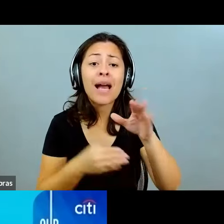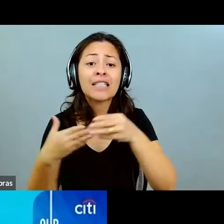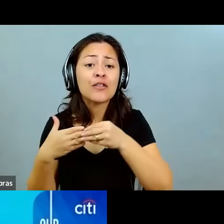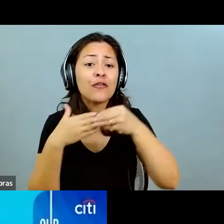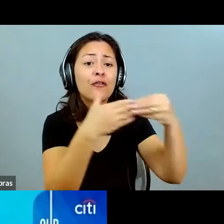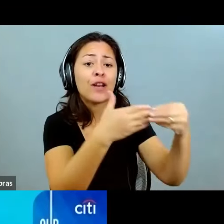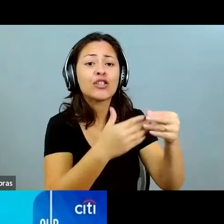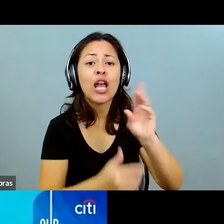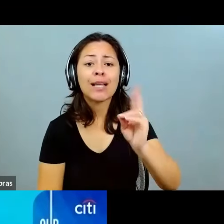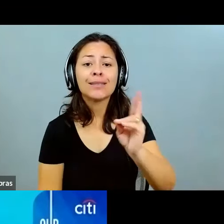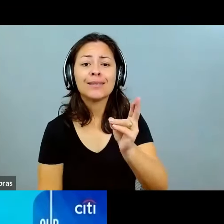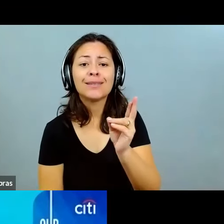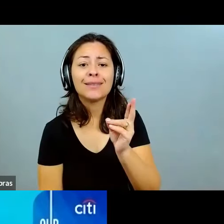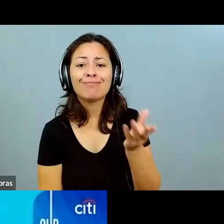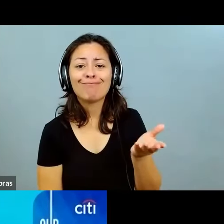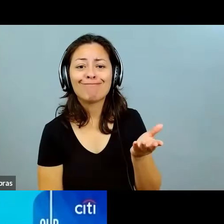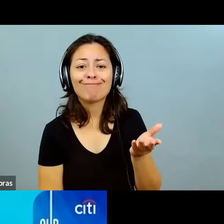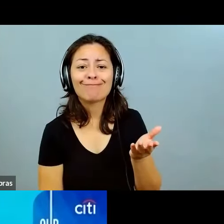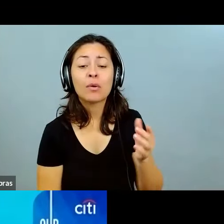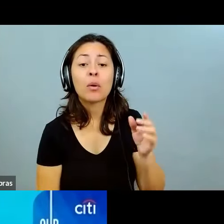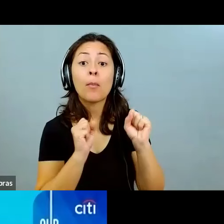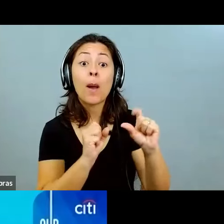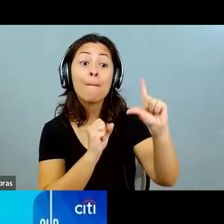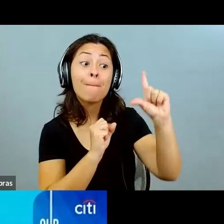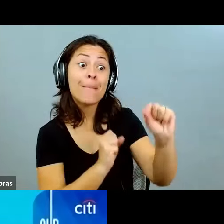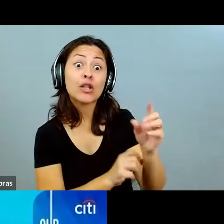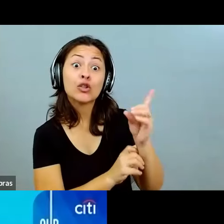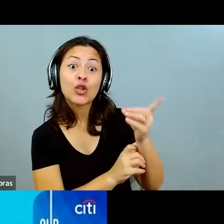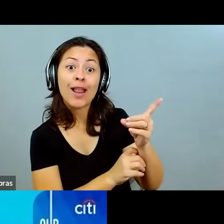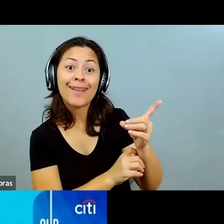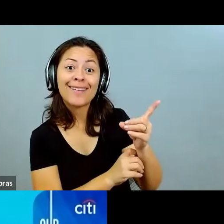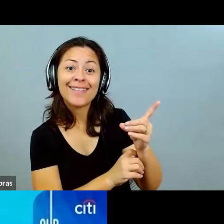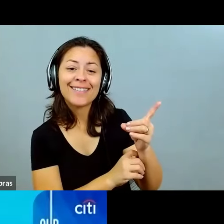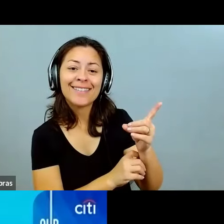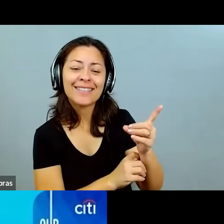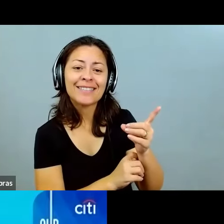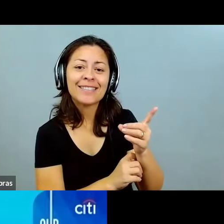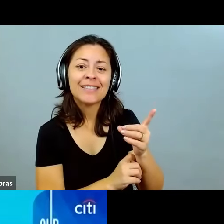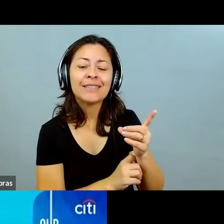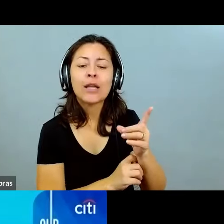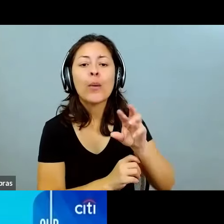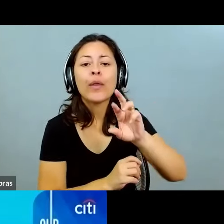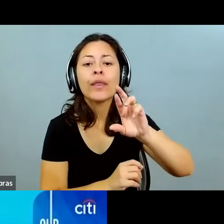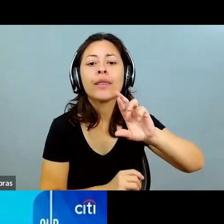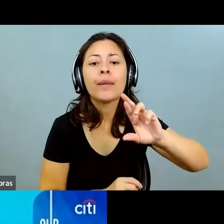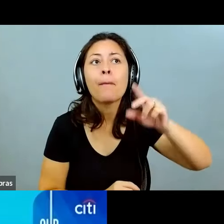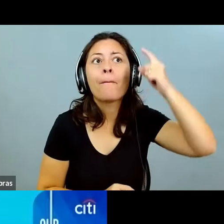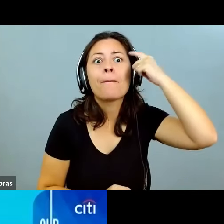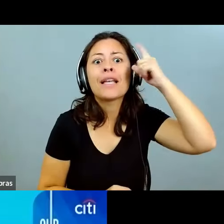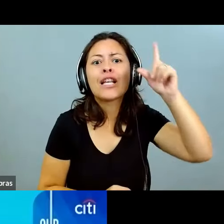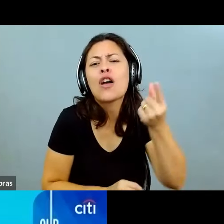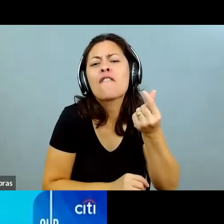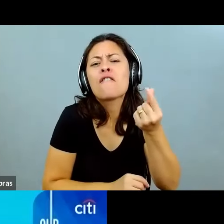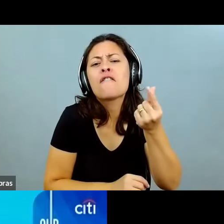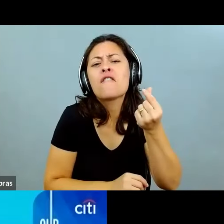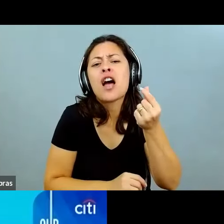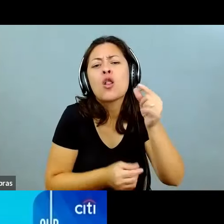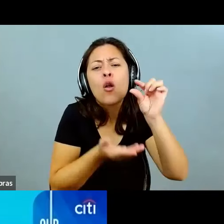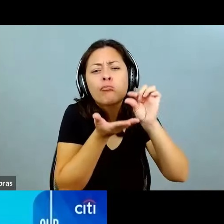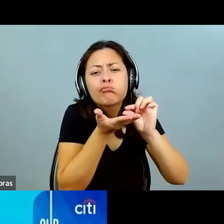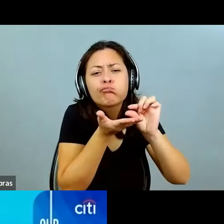porto ele pode ser menos dólar se o câmbio deprecia né então não é só o efeito no preço em si do grão na